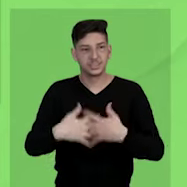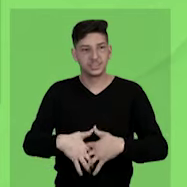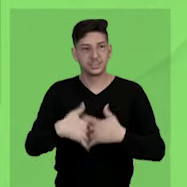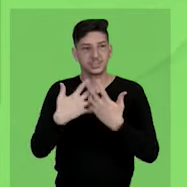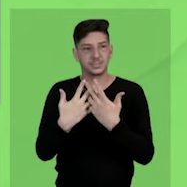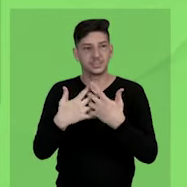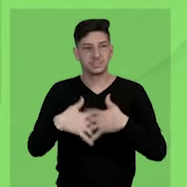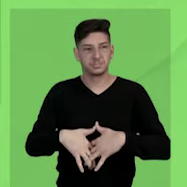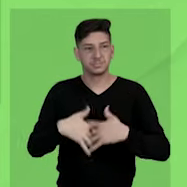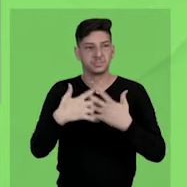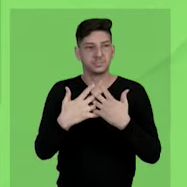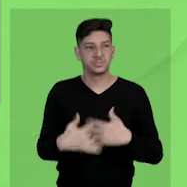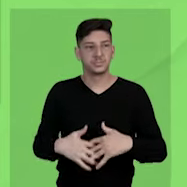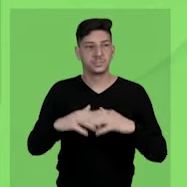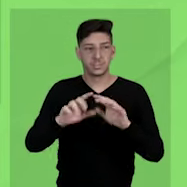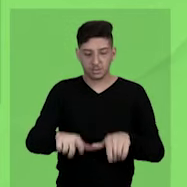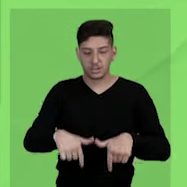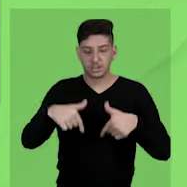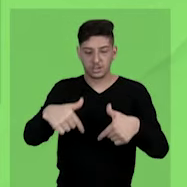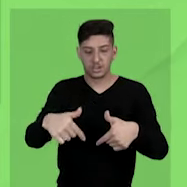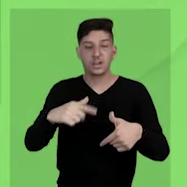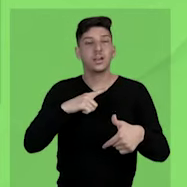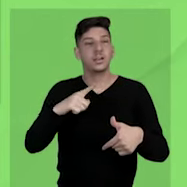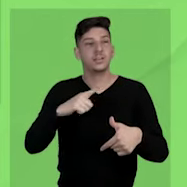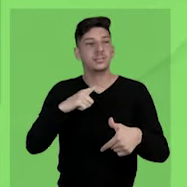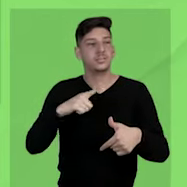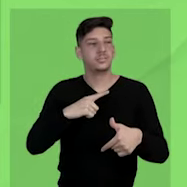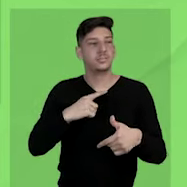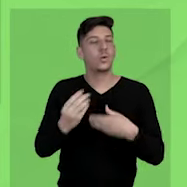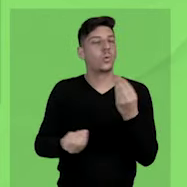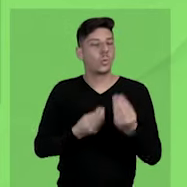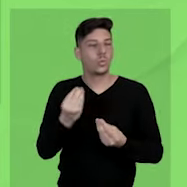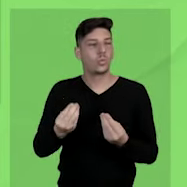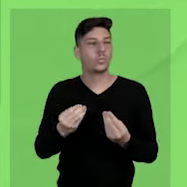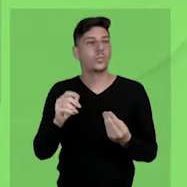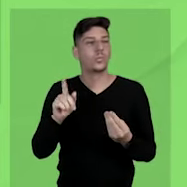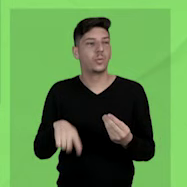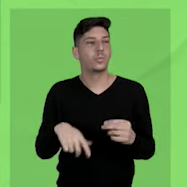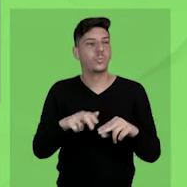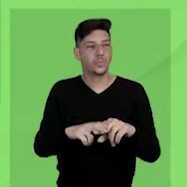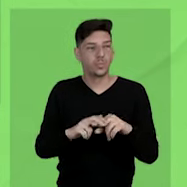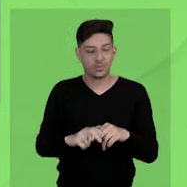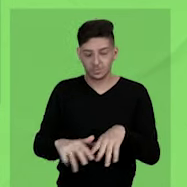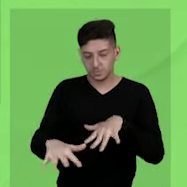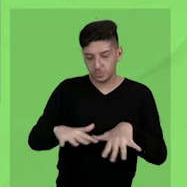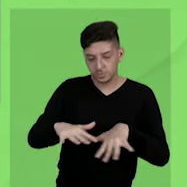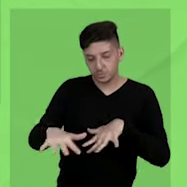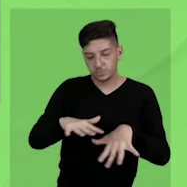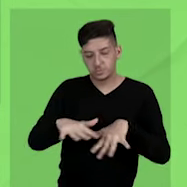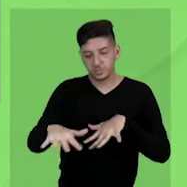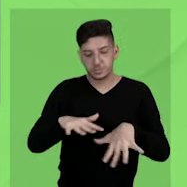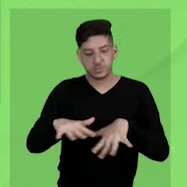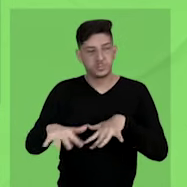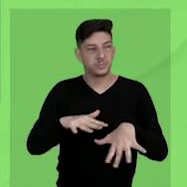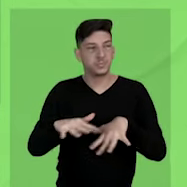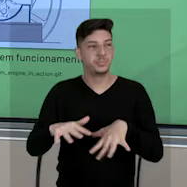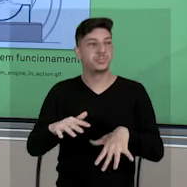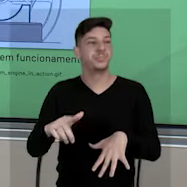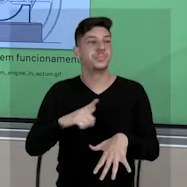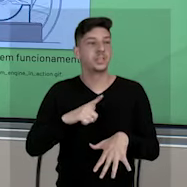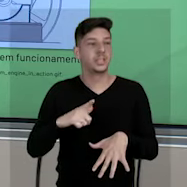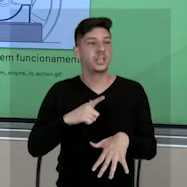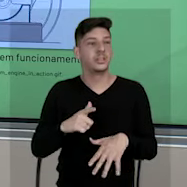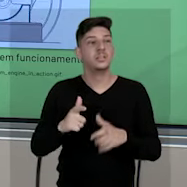Então, o trabalho vai ser realizado aqui fazendo a geração de movimento. Você vai ter a parte que você